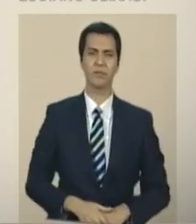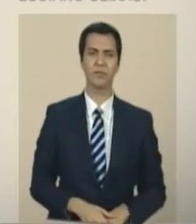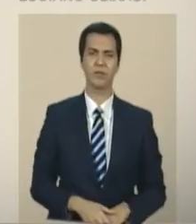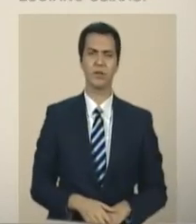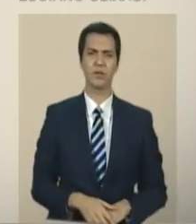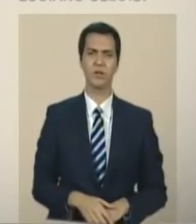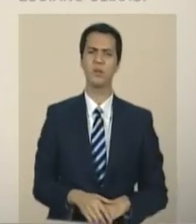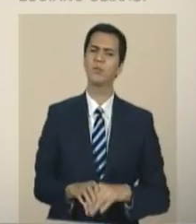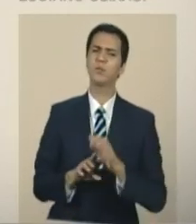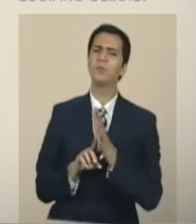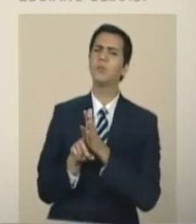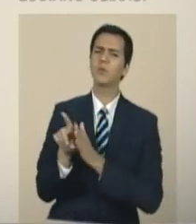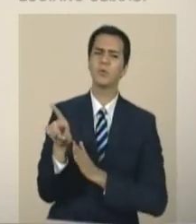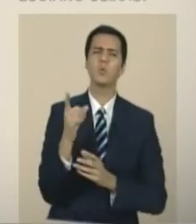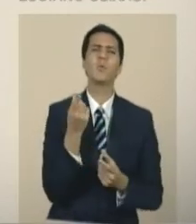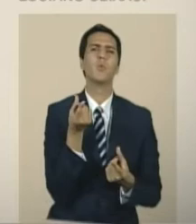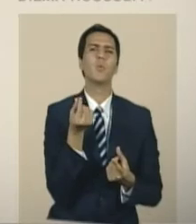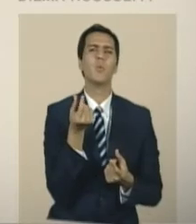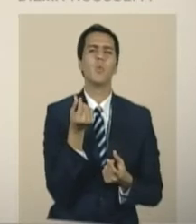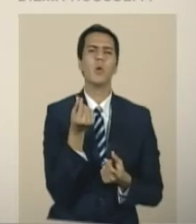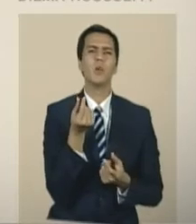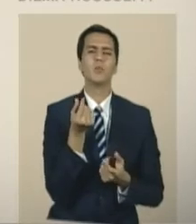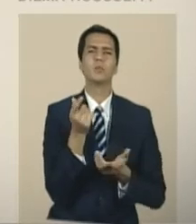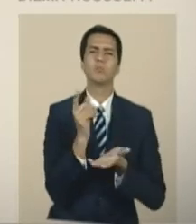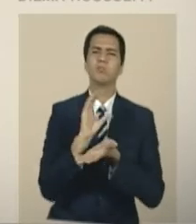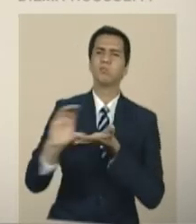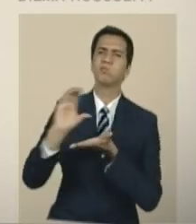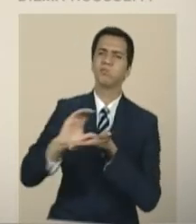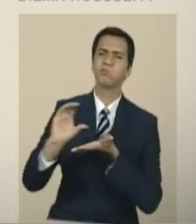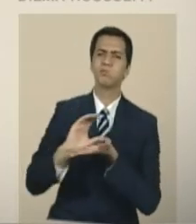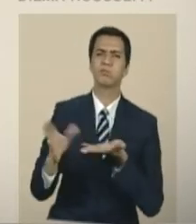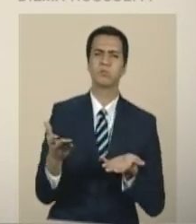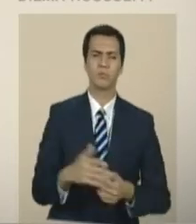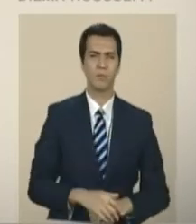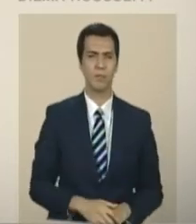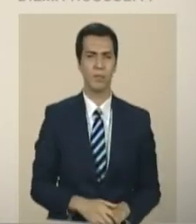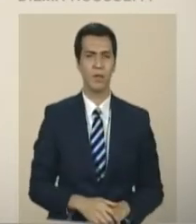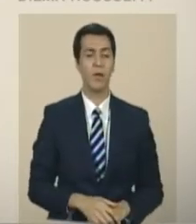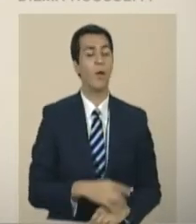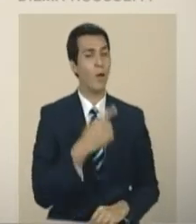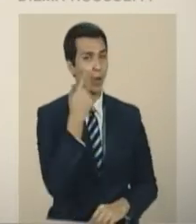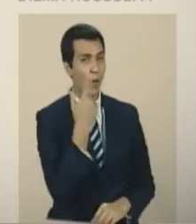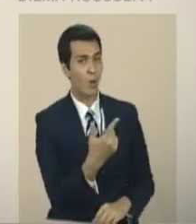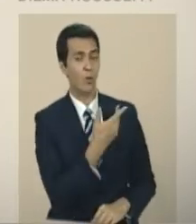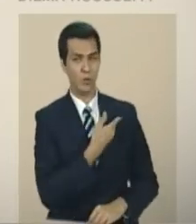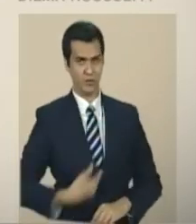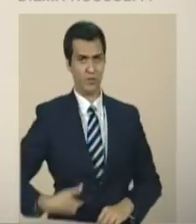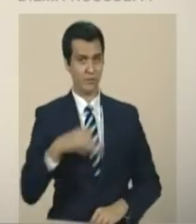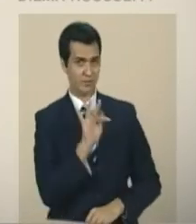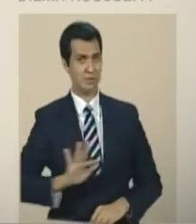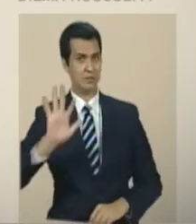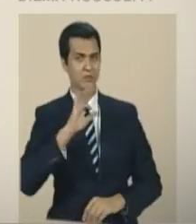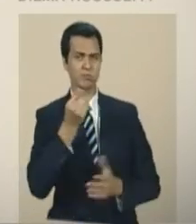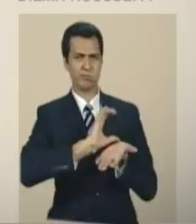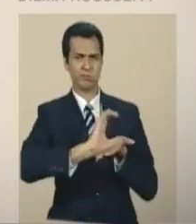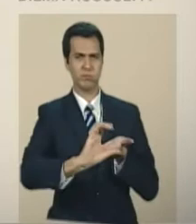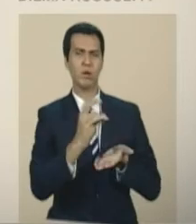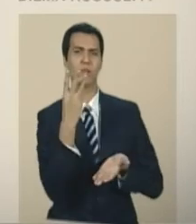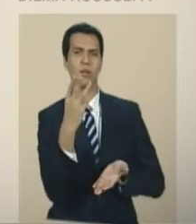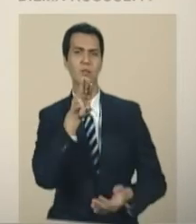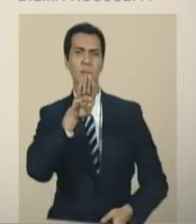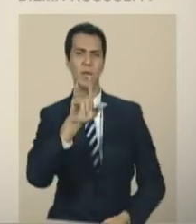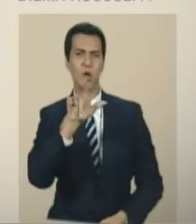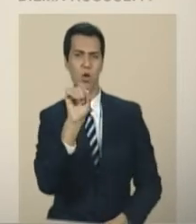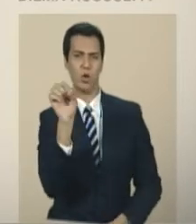vai ser investido pelo Governo Federal neste programa a presidenta o governo federal está investindo 3 bilhões e 200 milhões de reais